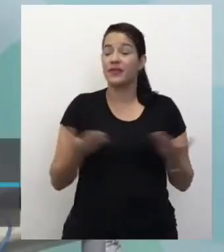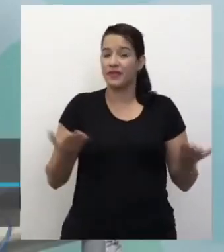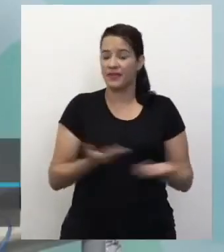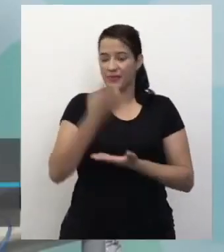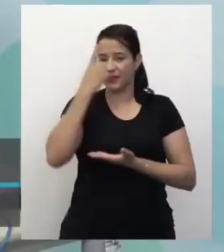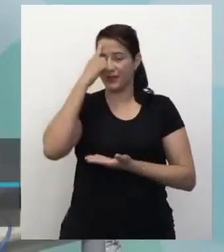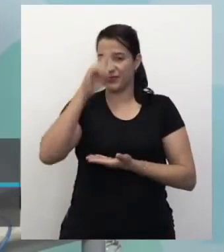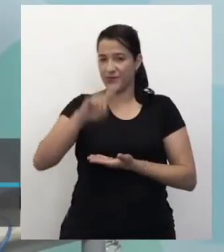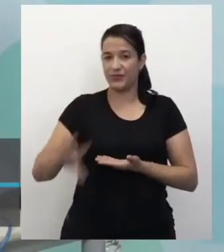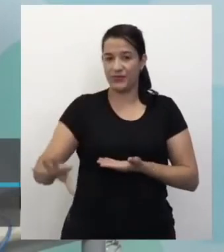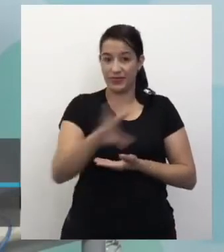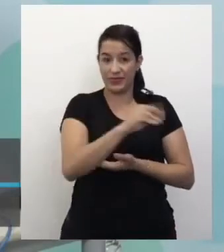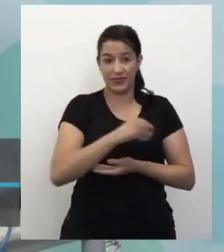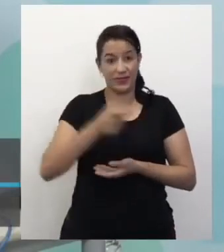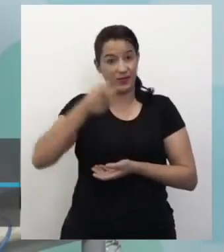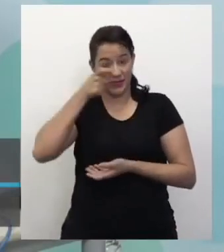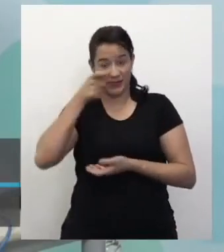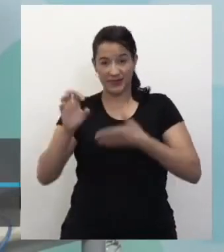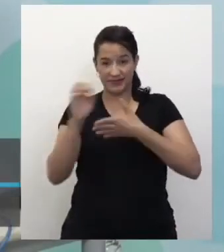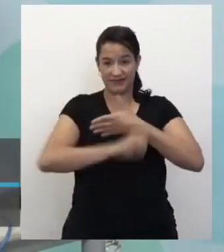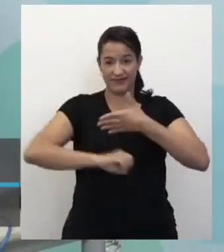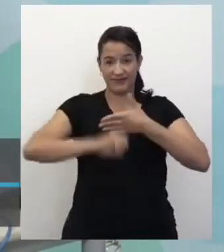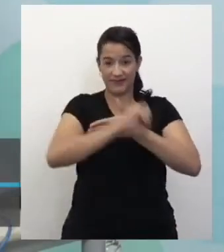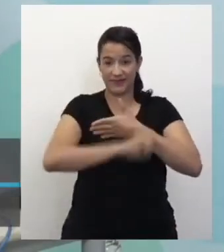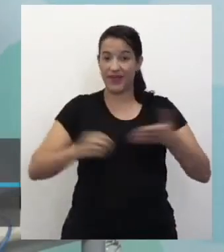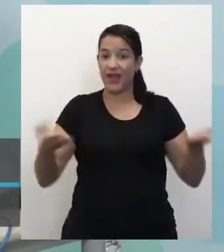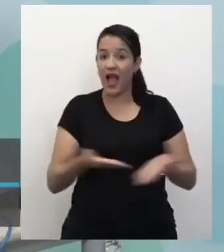pelo Centro de Mídias de São Paulo. Agora, Osmar, com